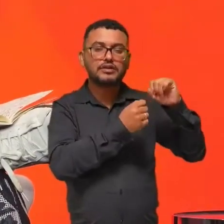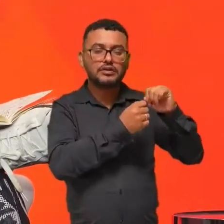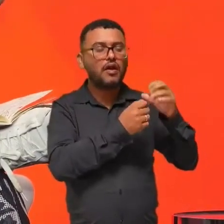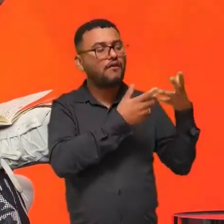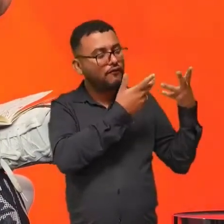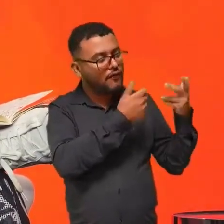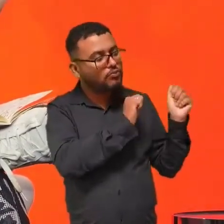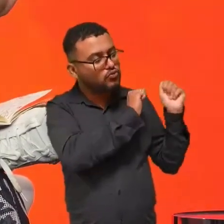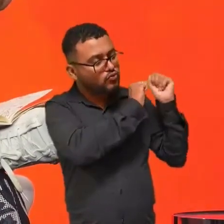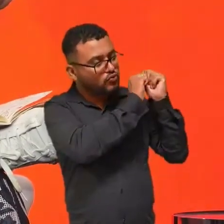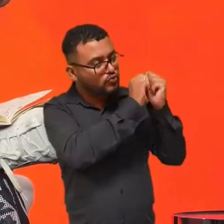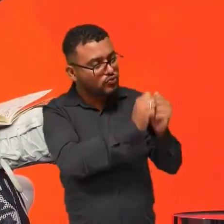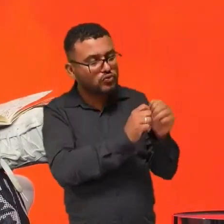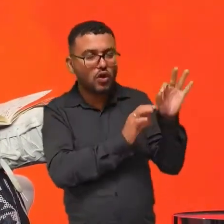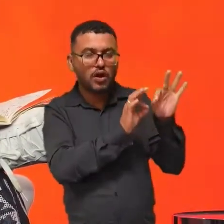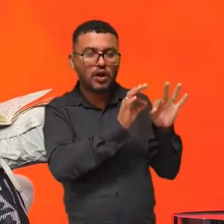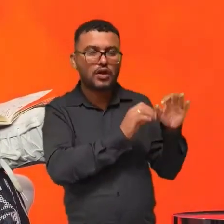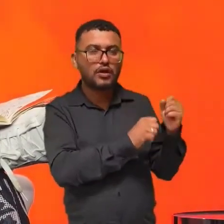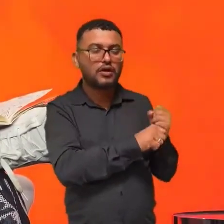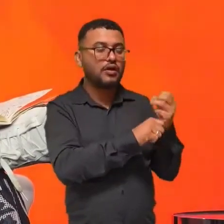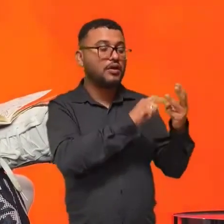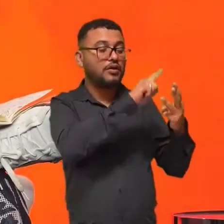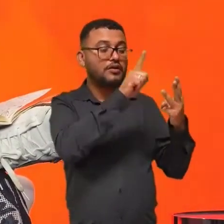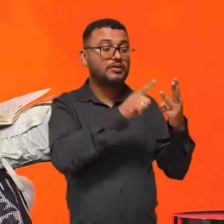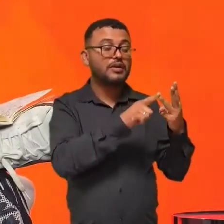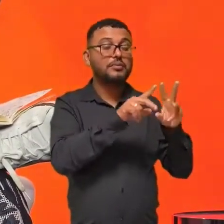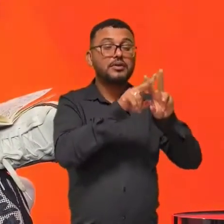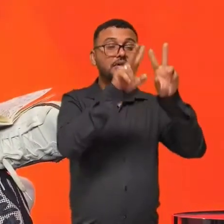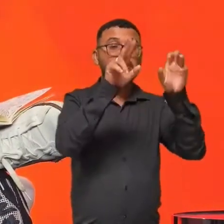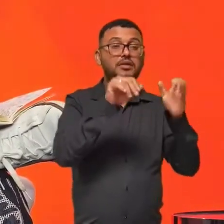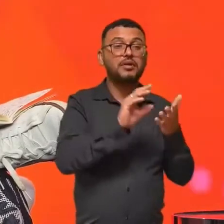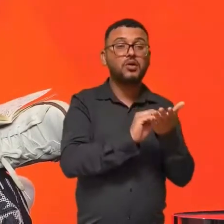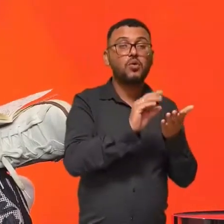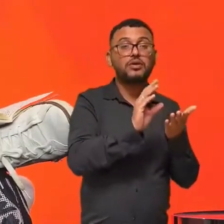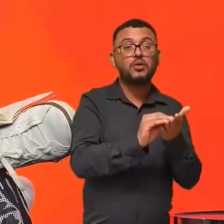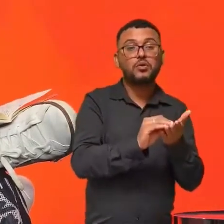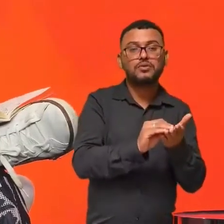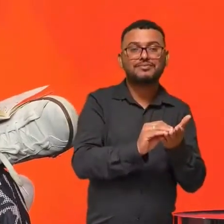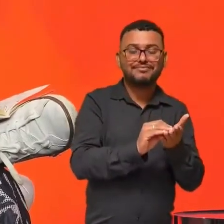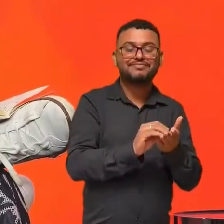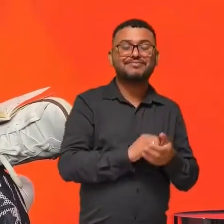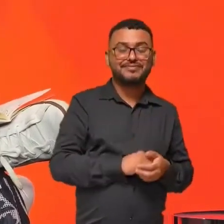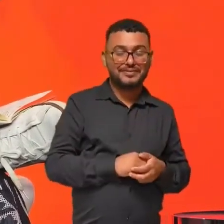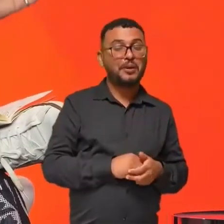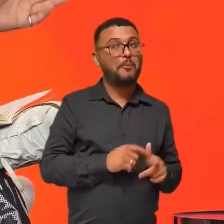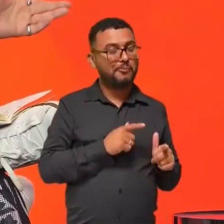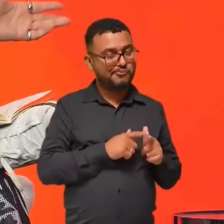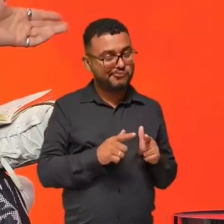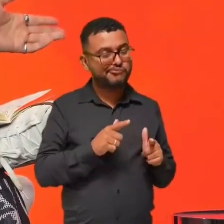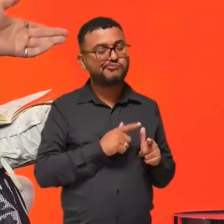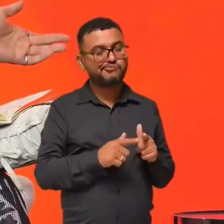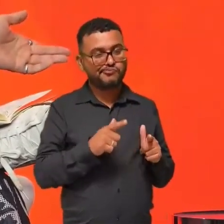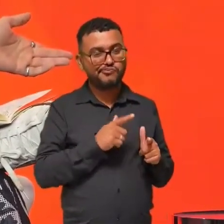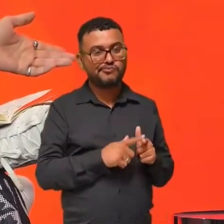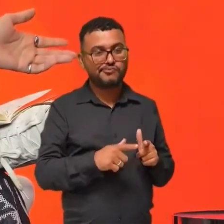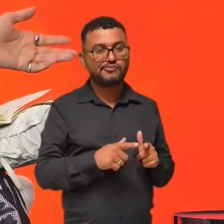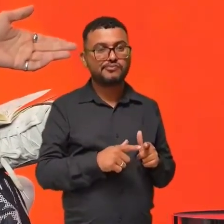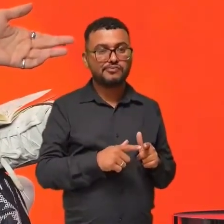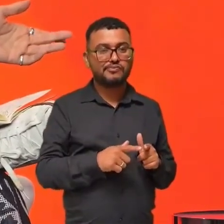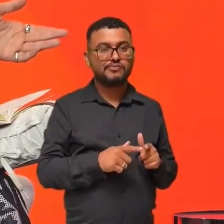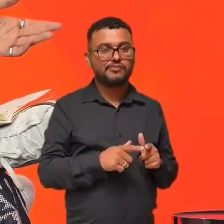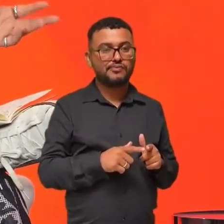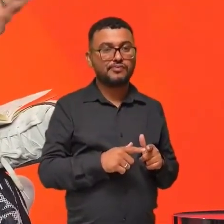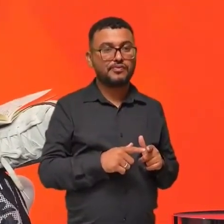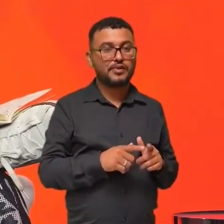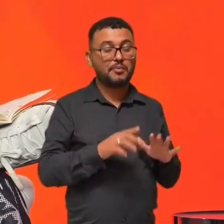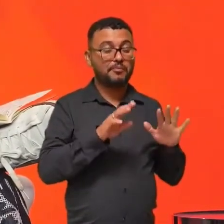é o tema do conteúdo, aqui o penúltimo. Aí é um problema que eu estou fazendo realmente, nem tudo é problema de comunicação. Né?